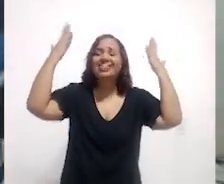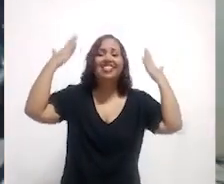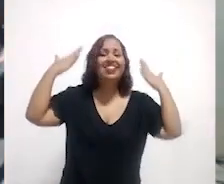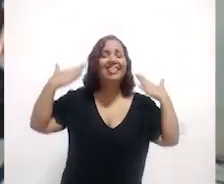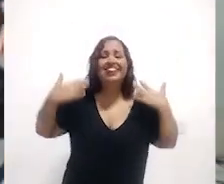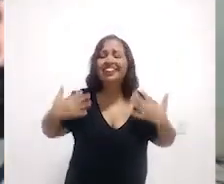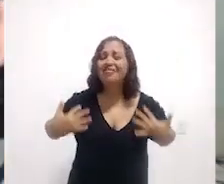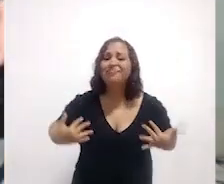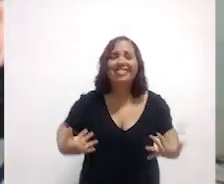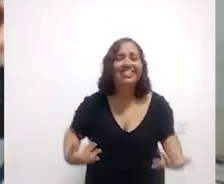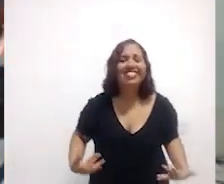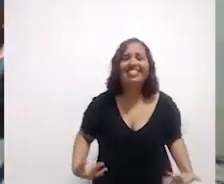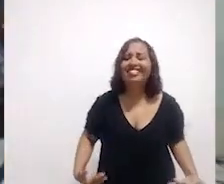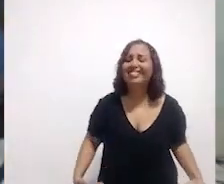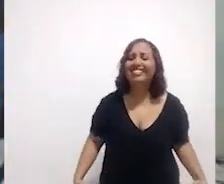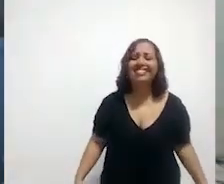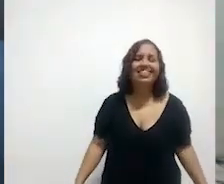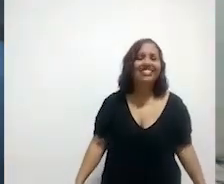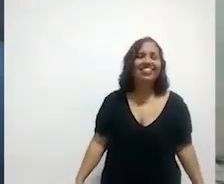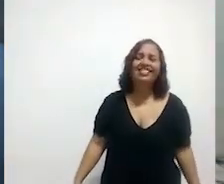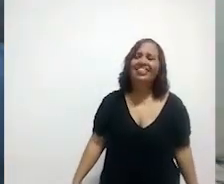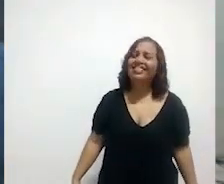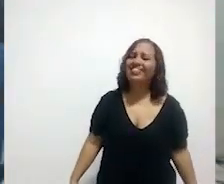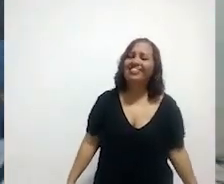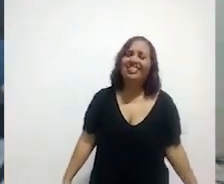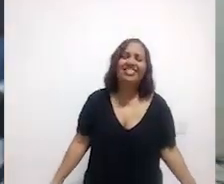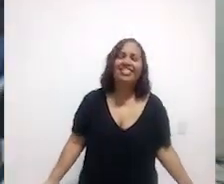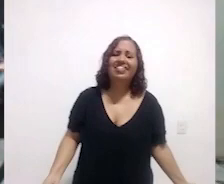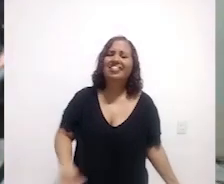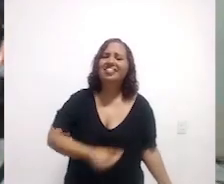Tudo que há em mim,